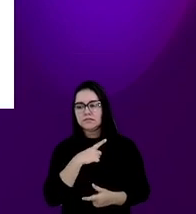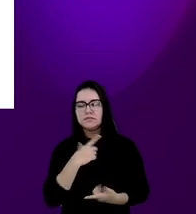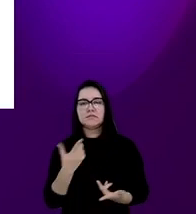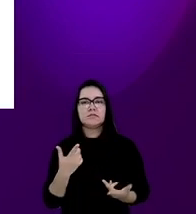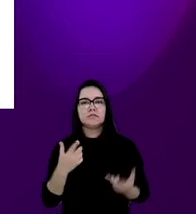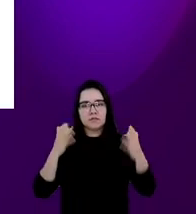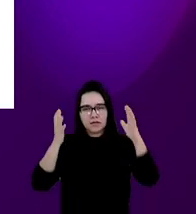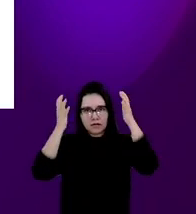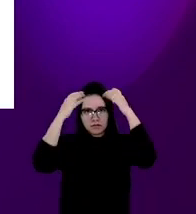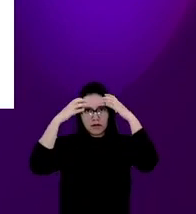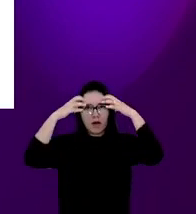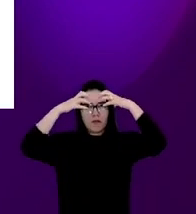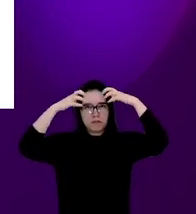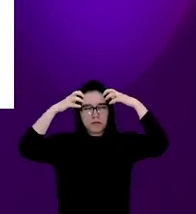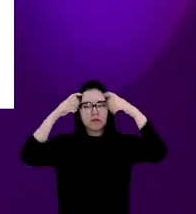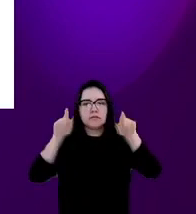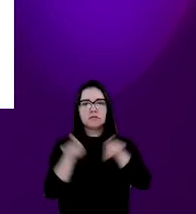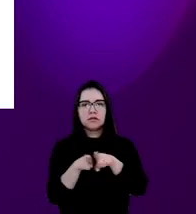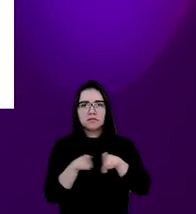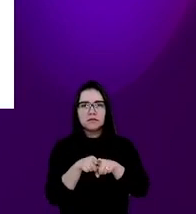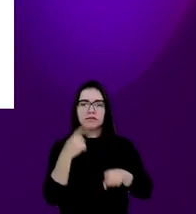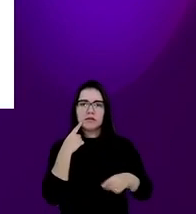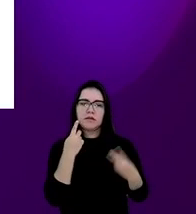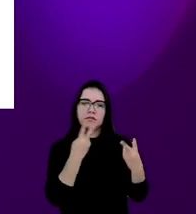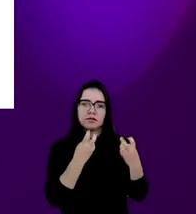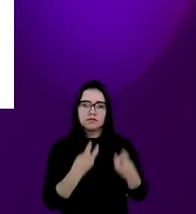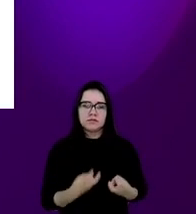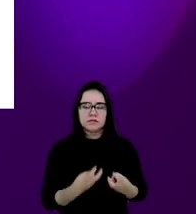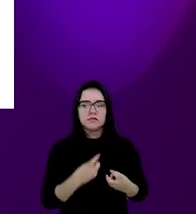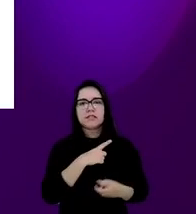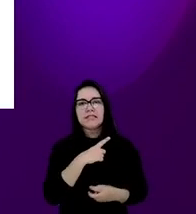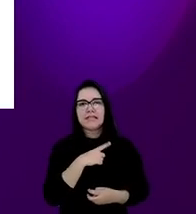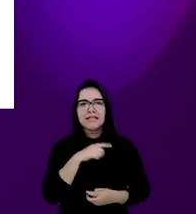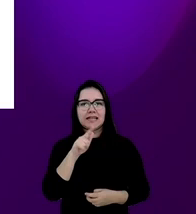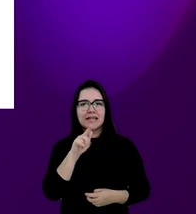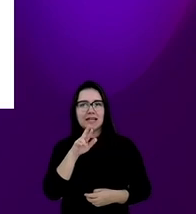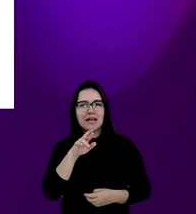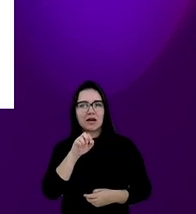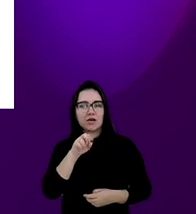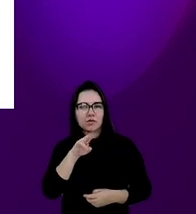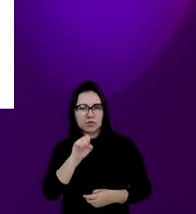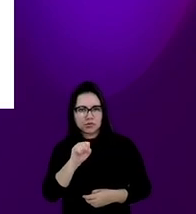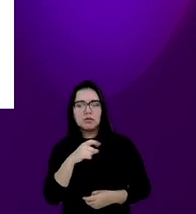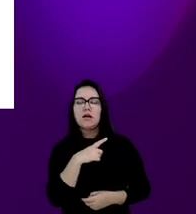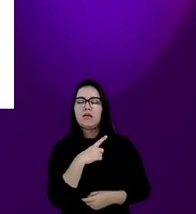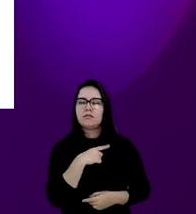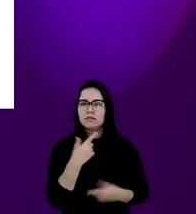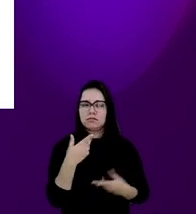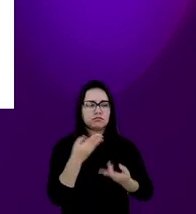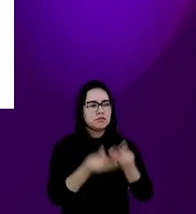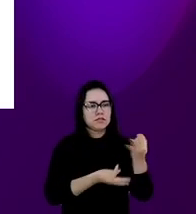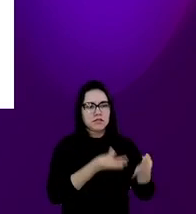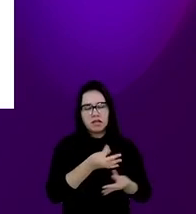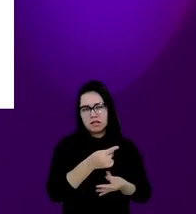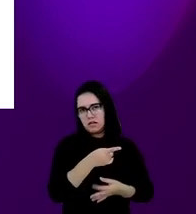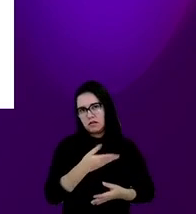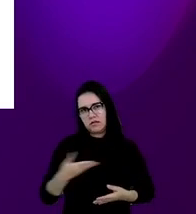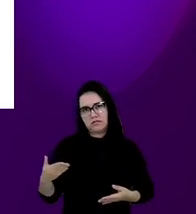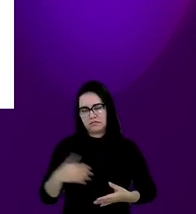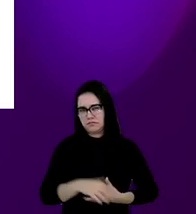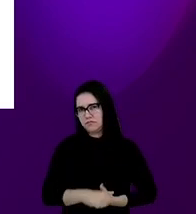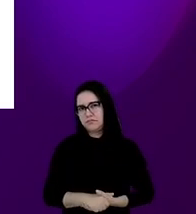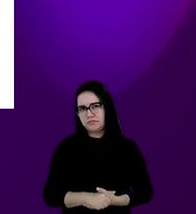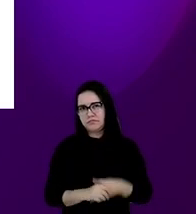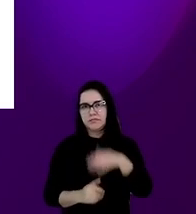intracraniana, você também divide em graus e, através desses graus, você trata os pacientes. Basicamente, existem